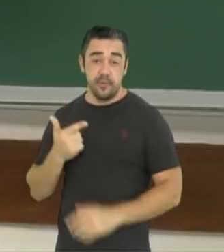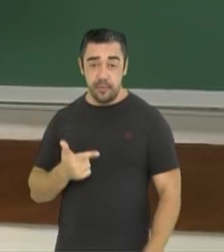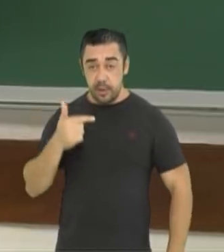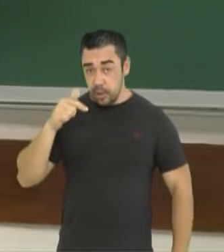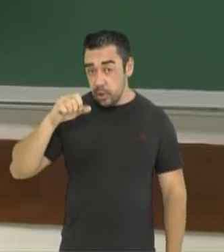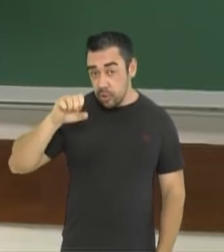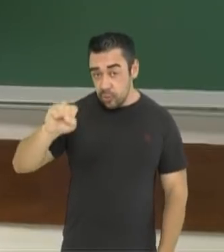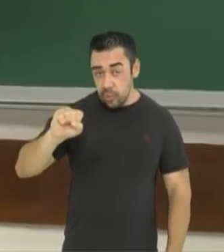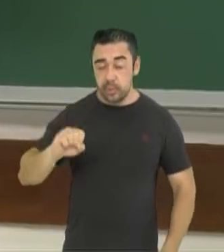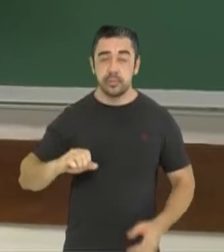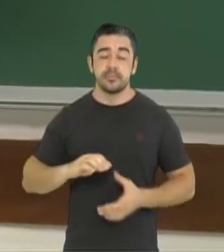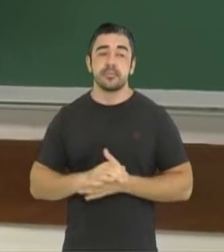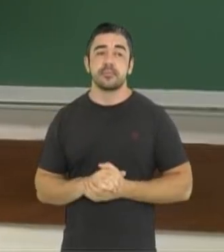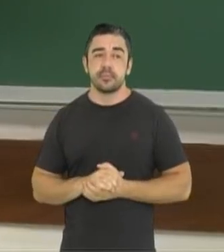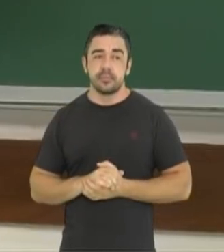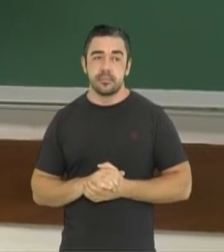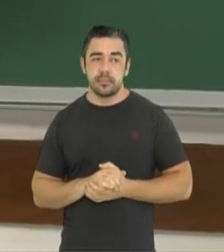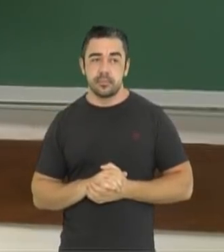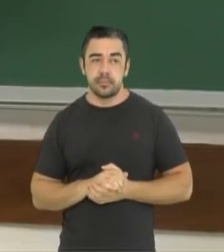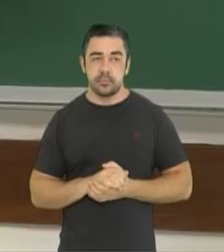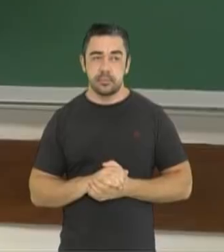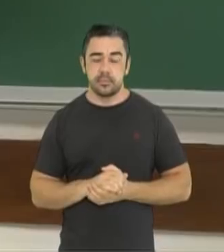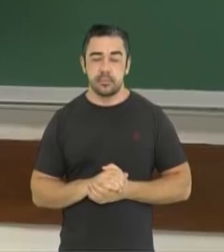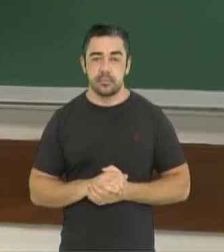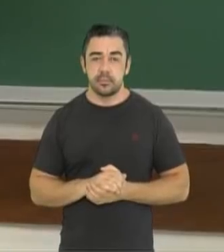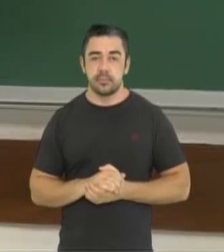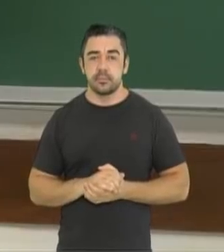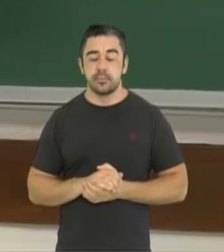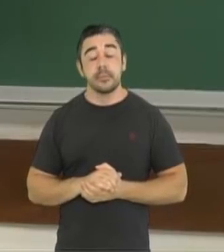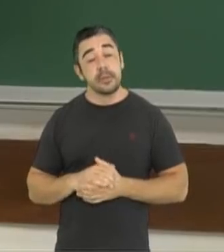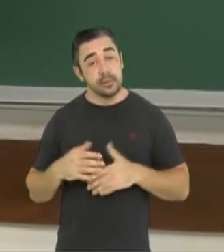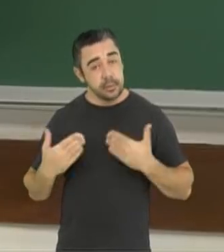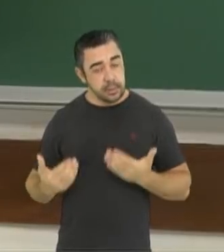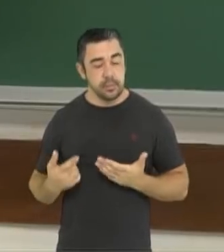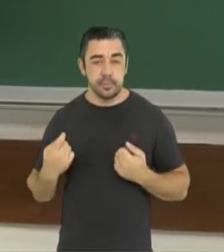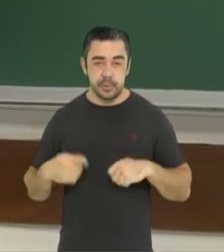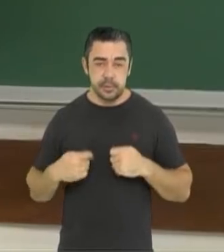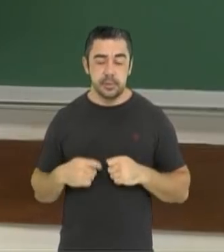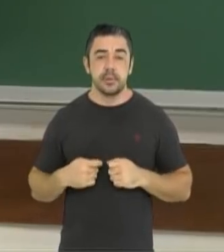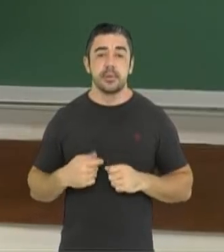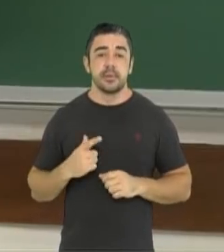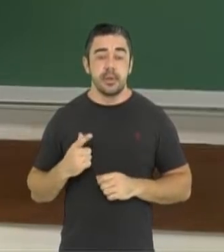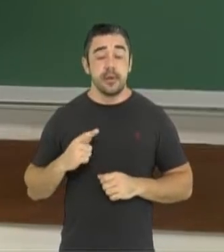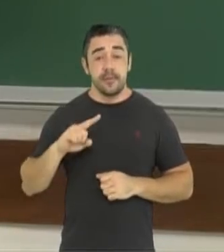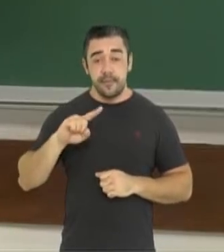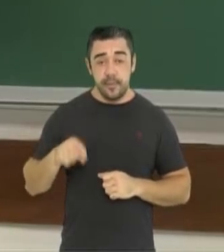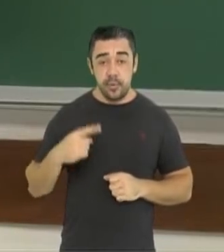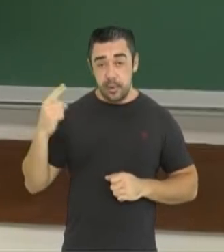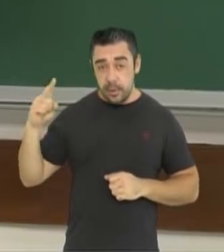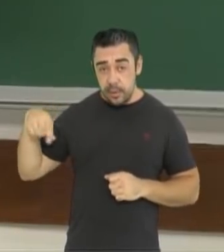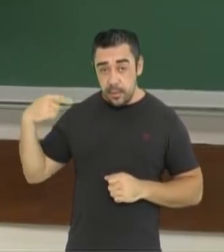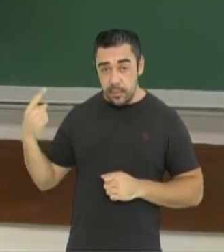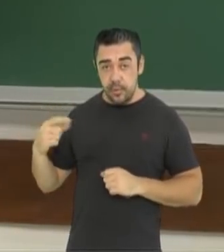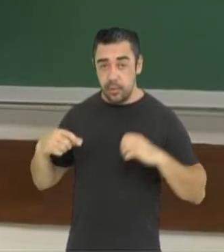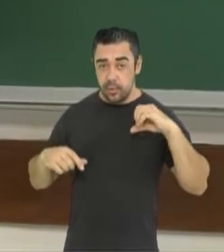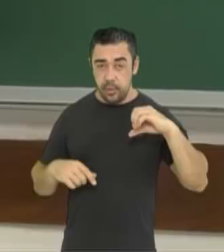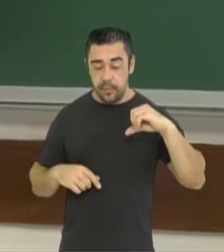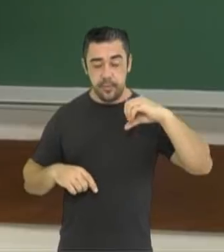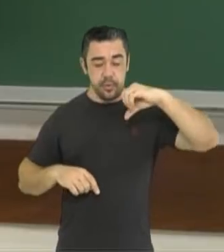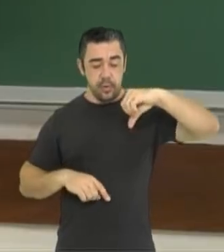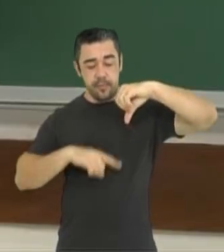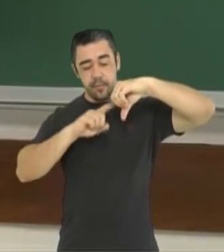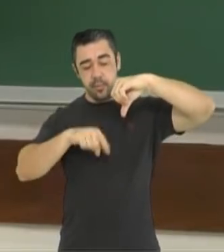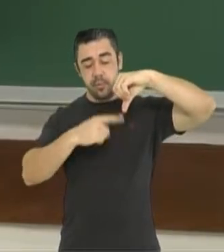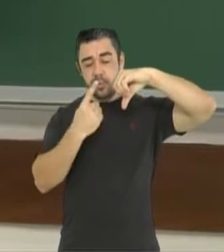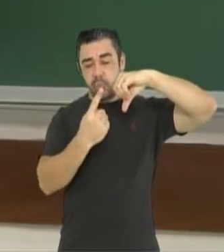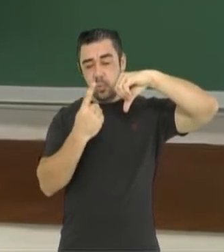e vindo parar nessa posição, temos 28 casas. É necessário lembrar de colocar a vírgula depois do 9 e, como estamos falando